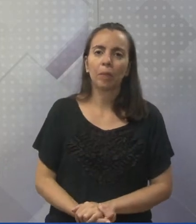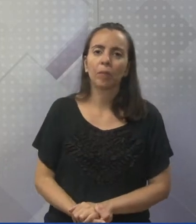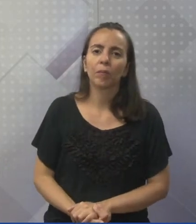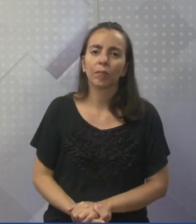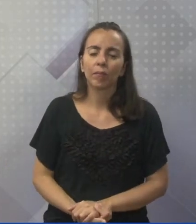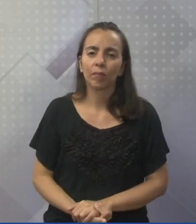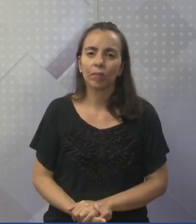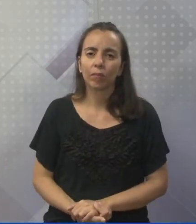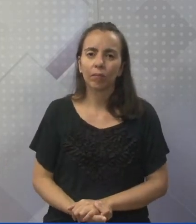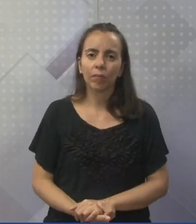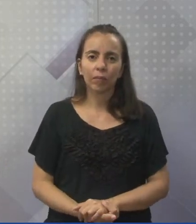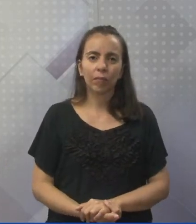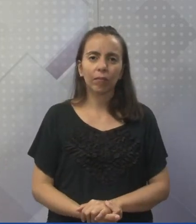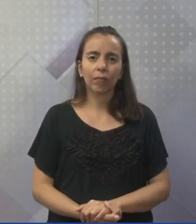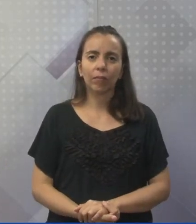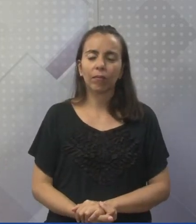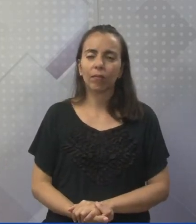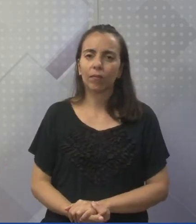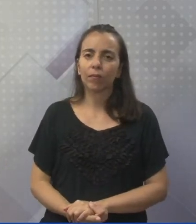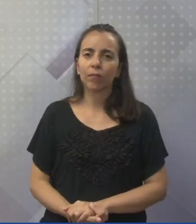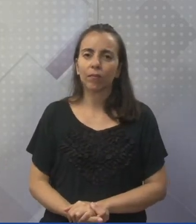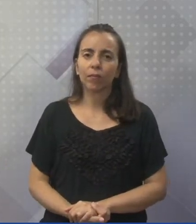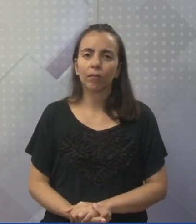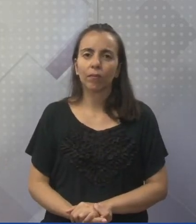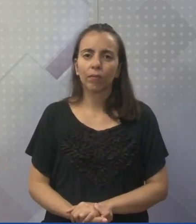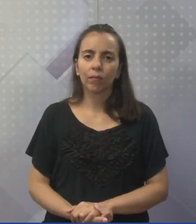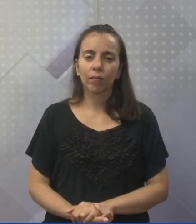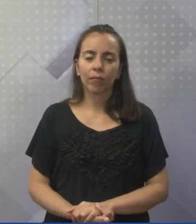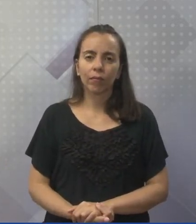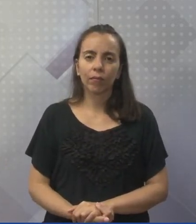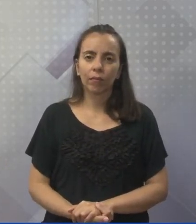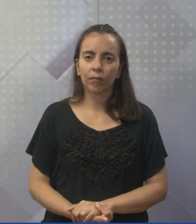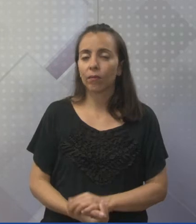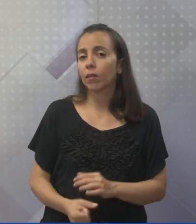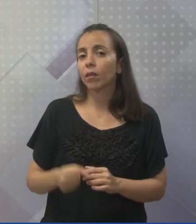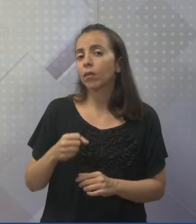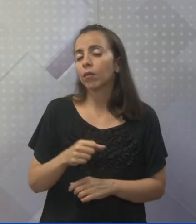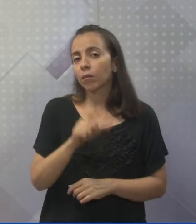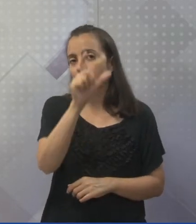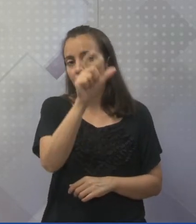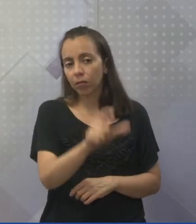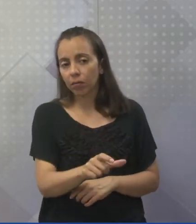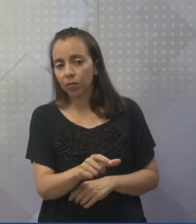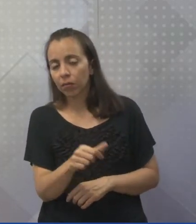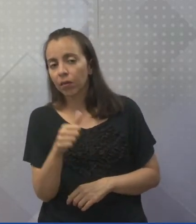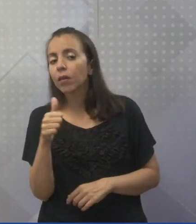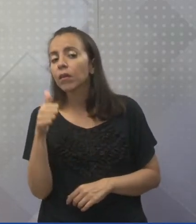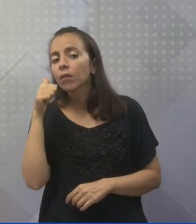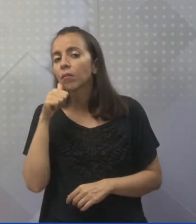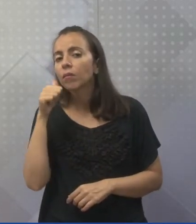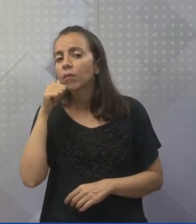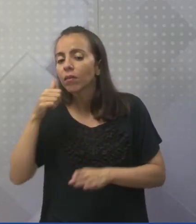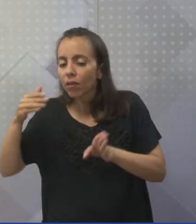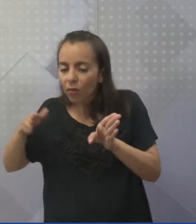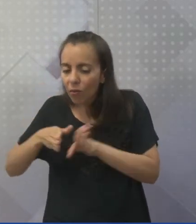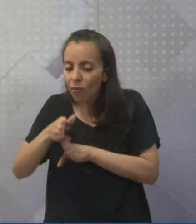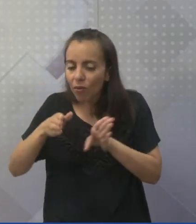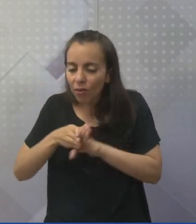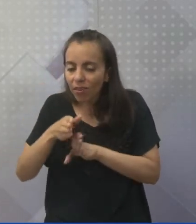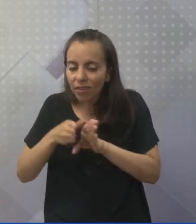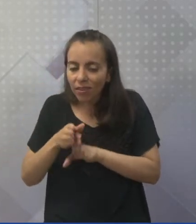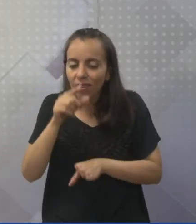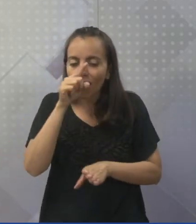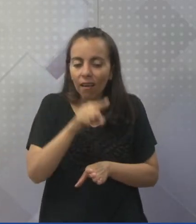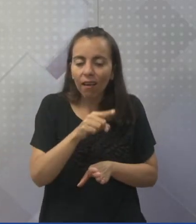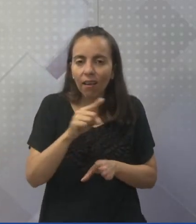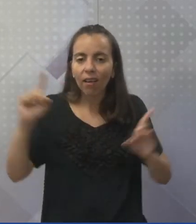advice, maybe she would react with him. Se ela tivesse um conselho de irmã, talvez ela